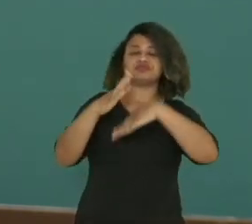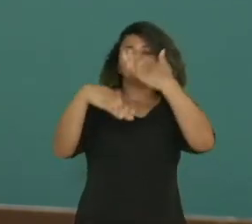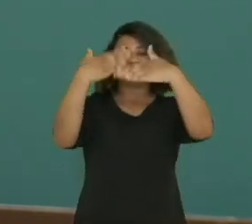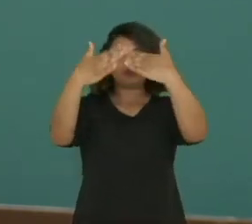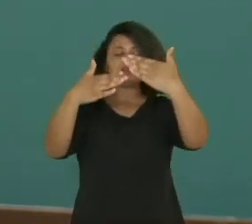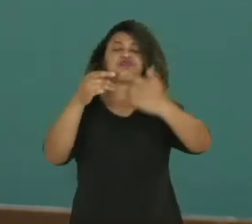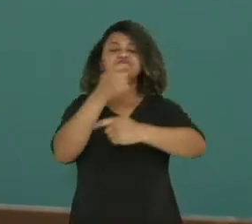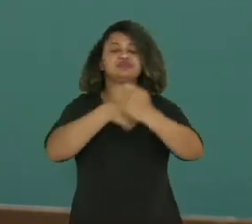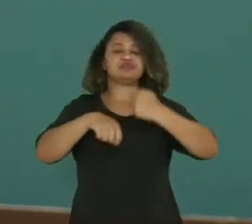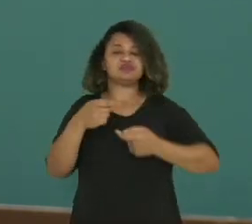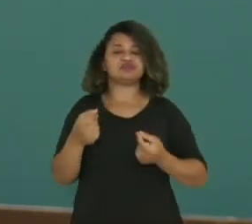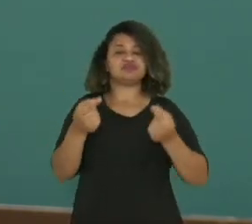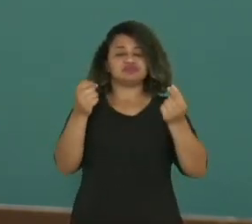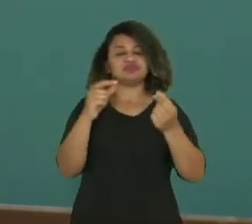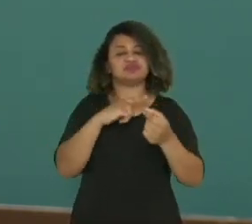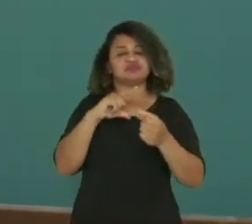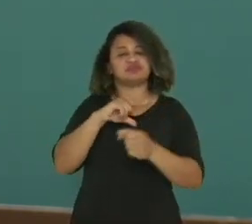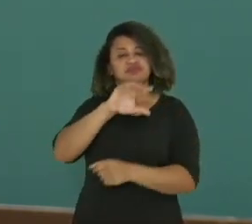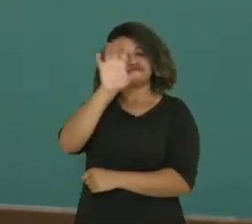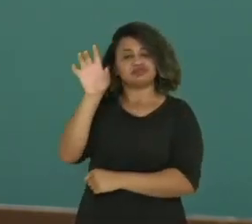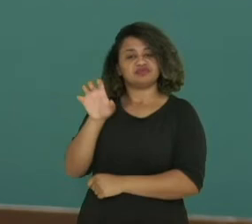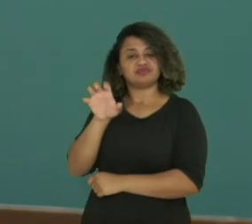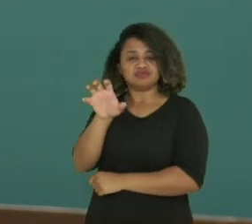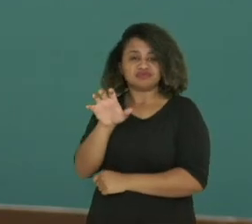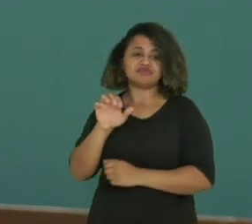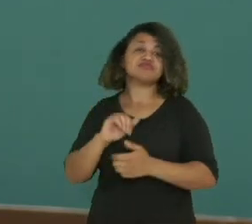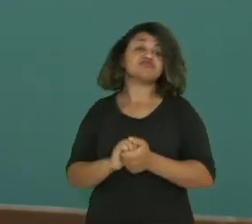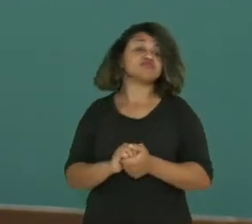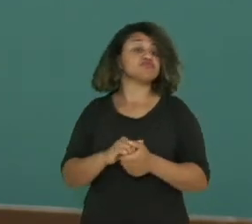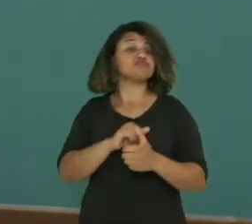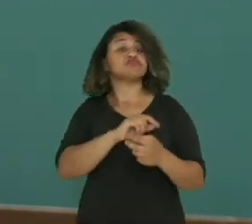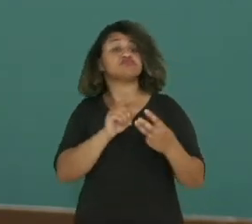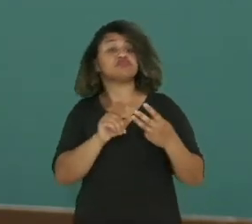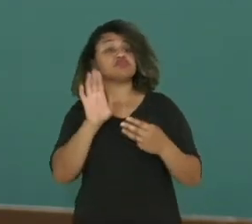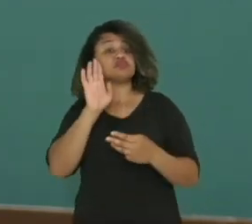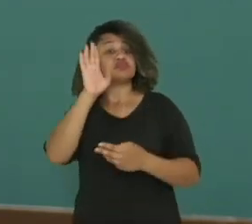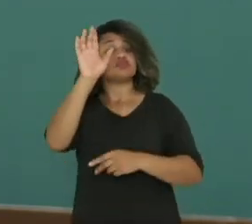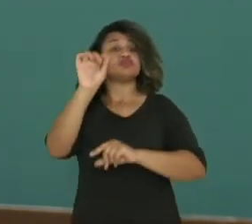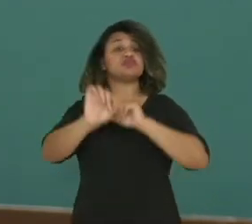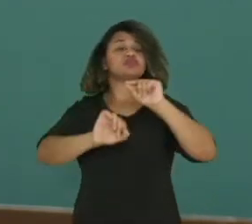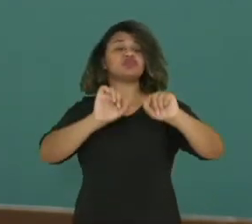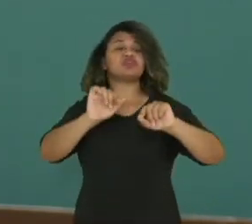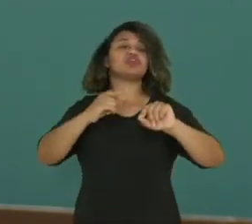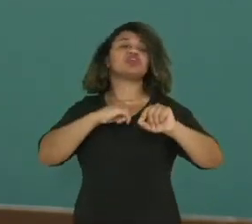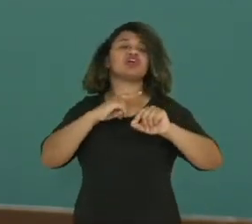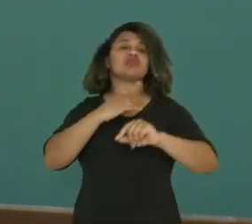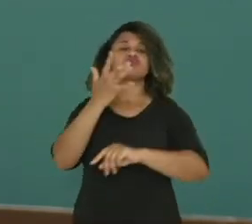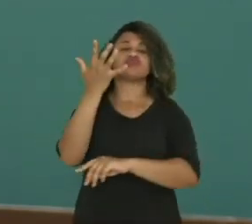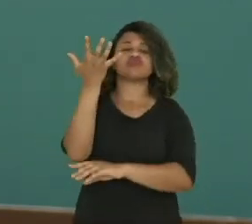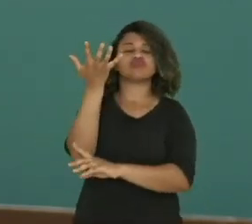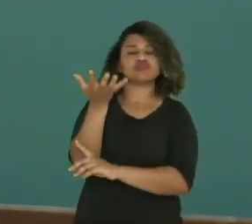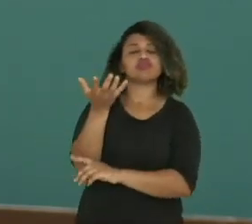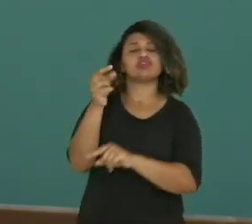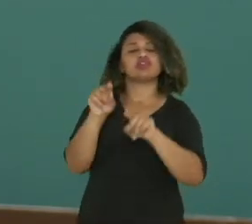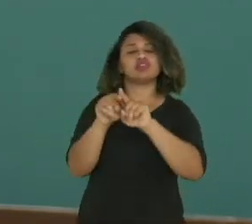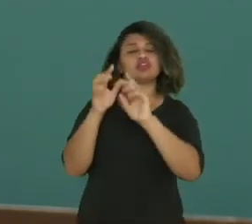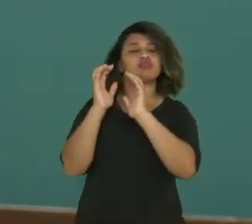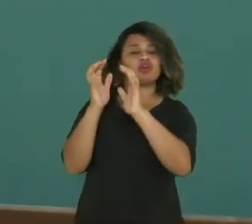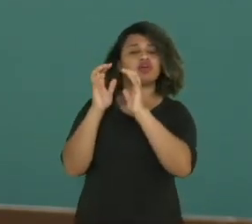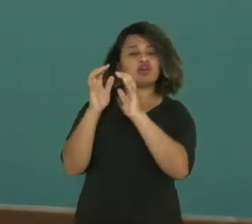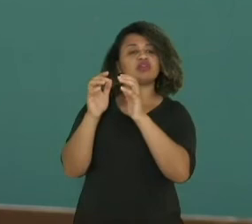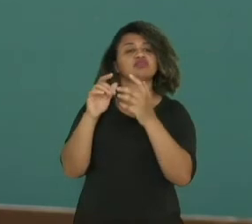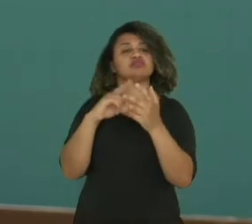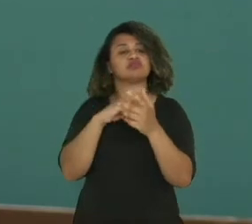desenvolvimento econômico ali daquela região. É formada principalmente por palmeiras e coqueiros, né? O babaçu e